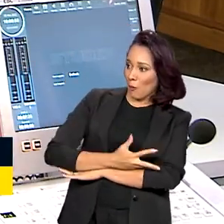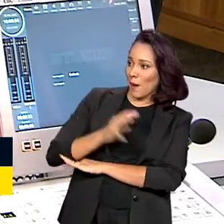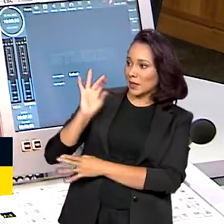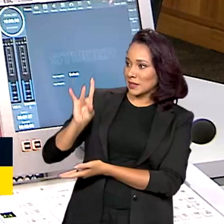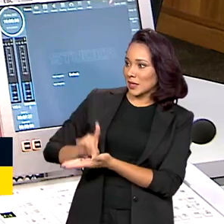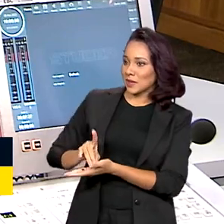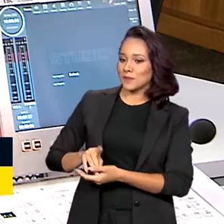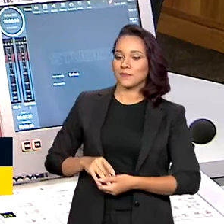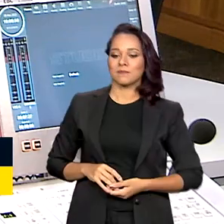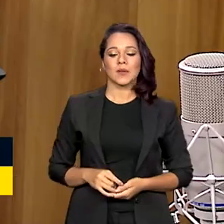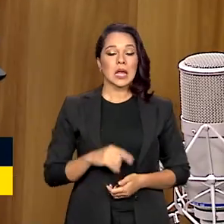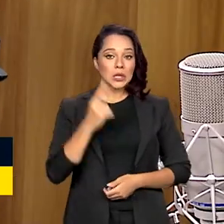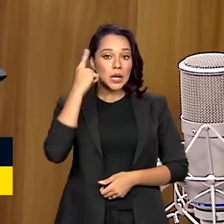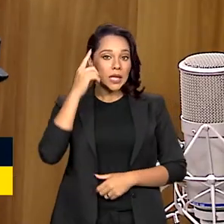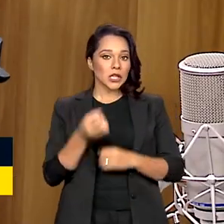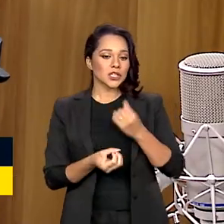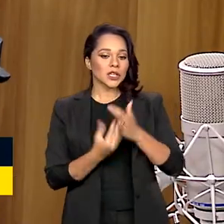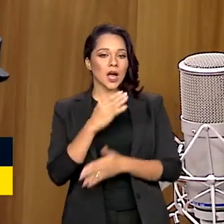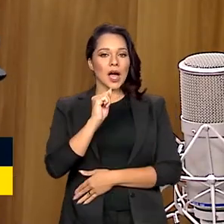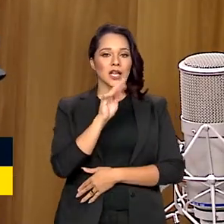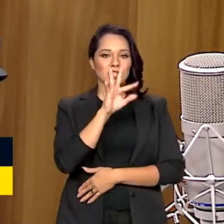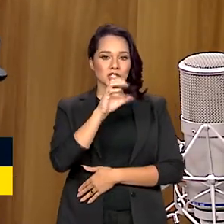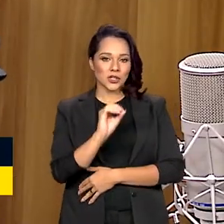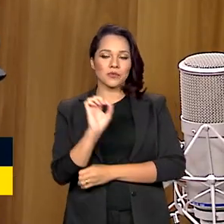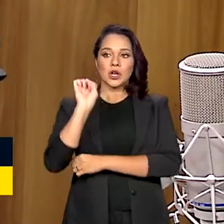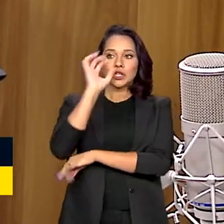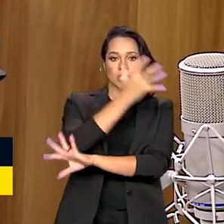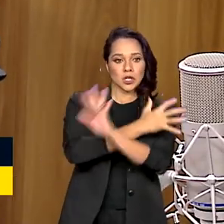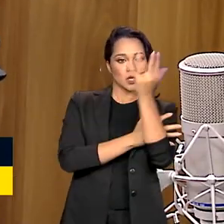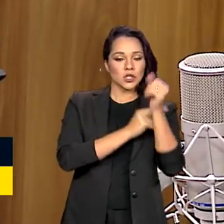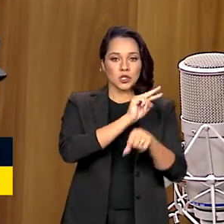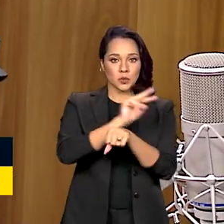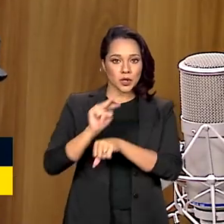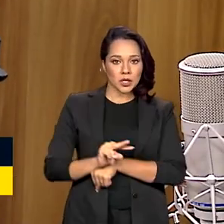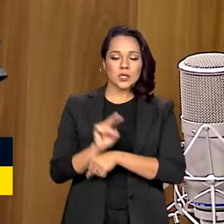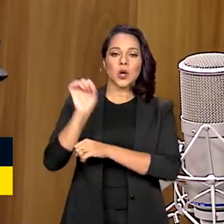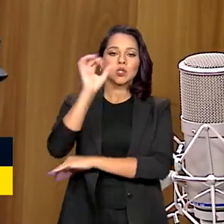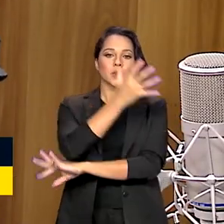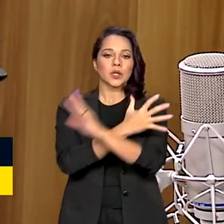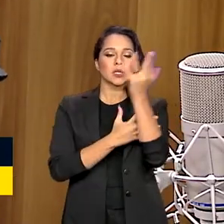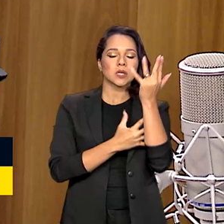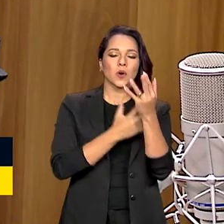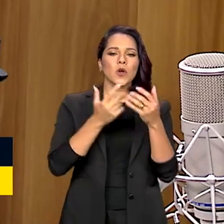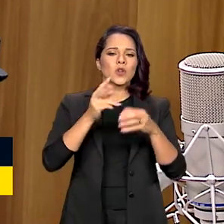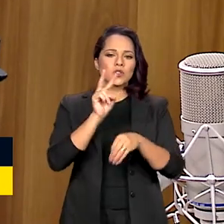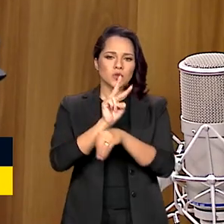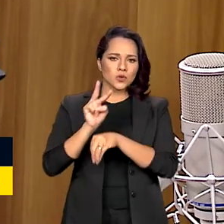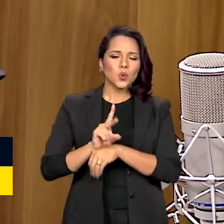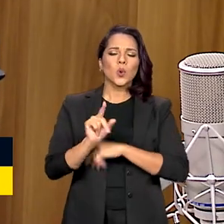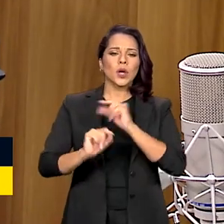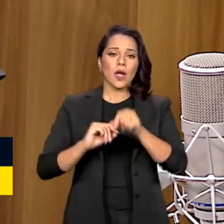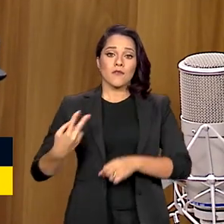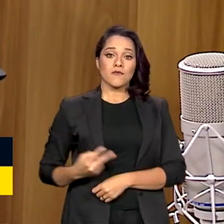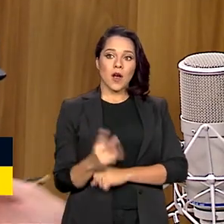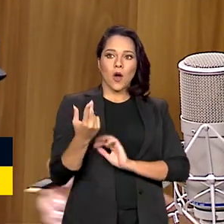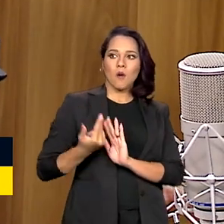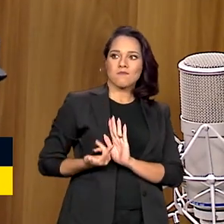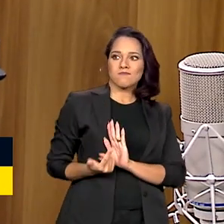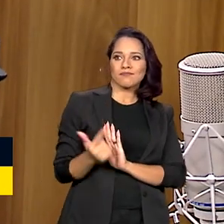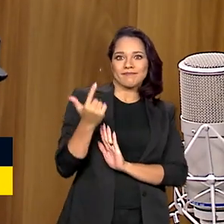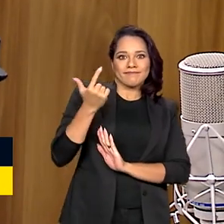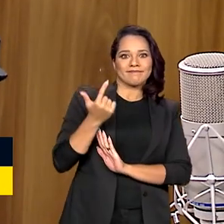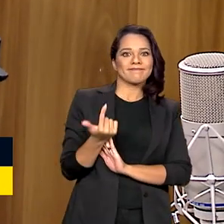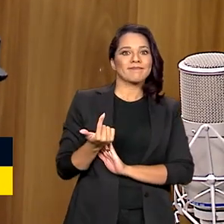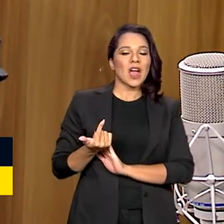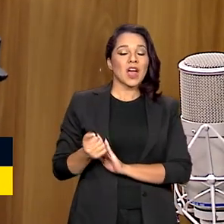ministro? A ideia de criar um ativo ambiental de vegetação nativa, um ativo ambiental de floresta nativa, é justamente para você trazer valor monetário a isso e, de